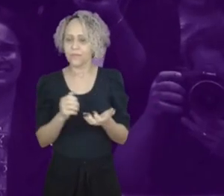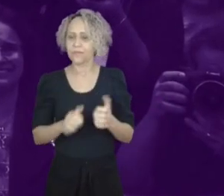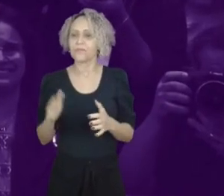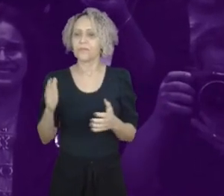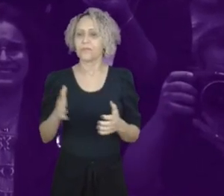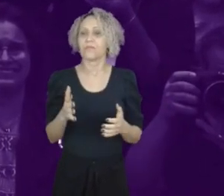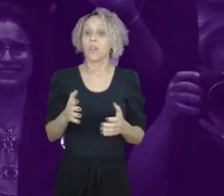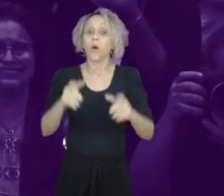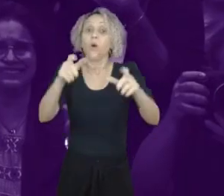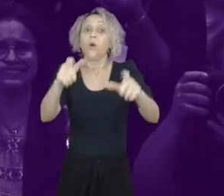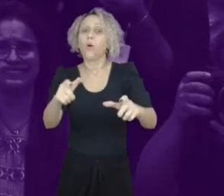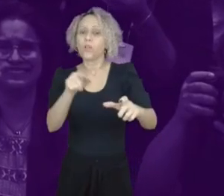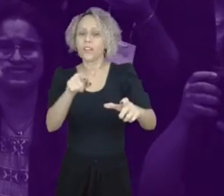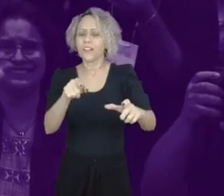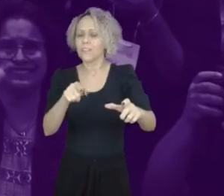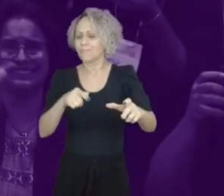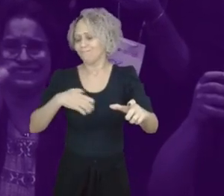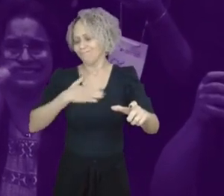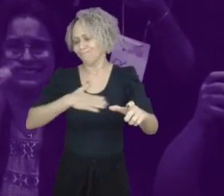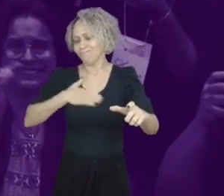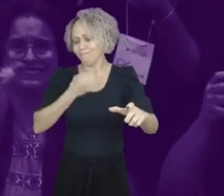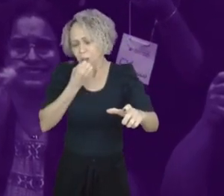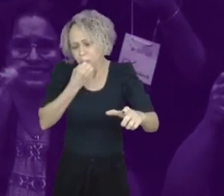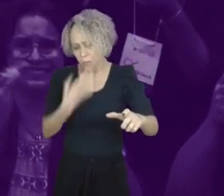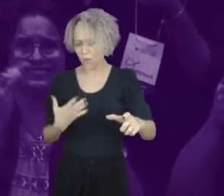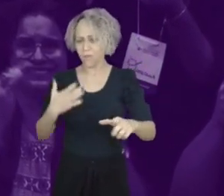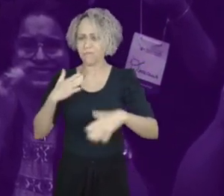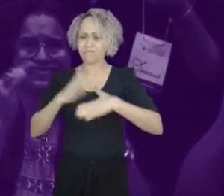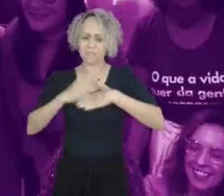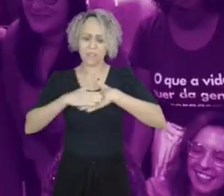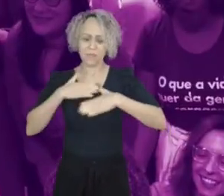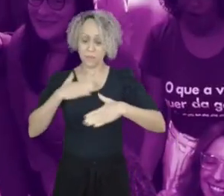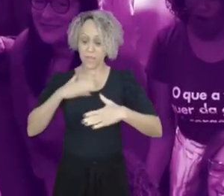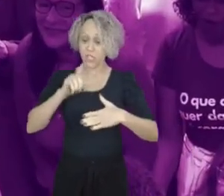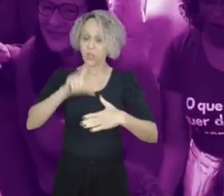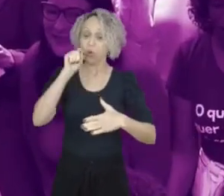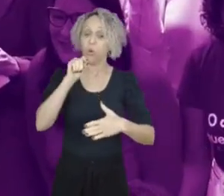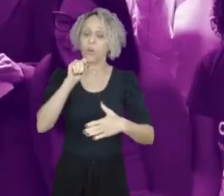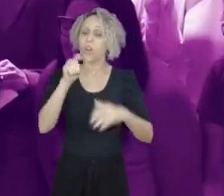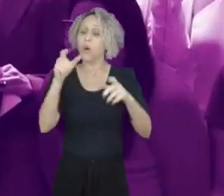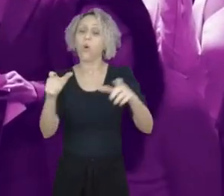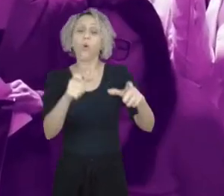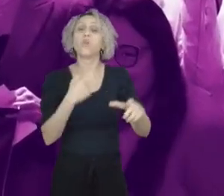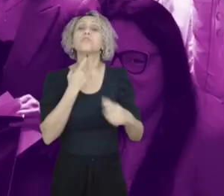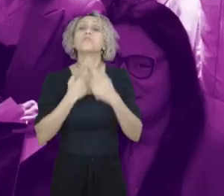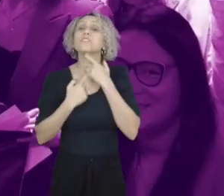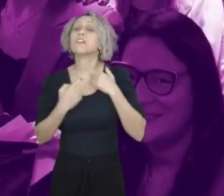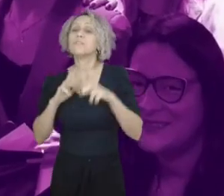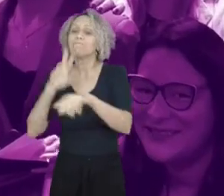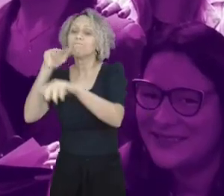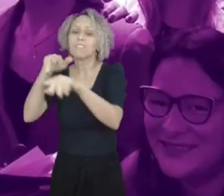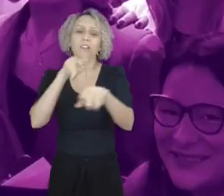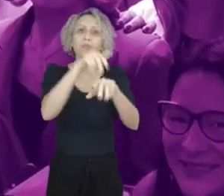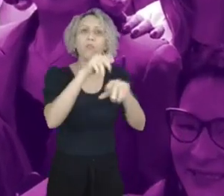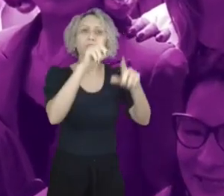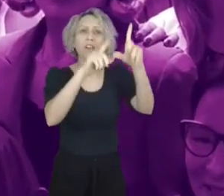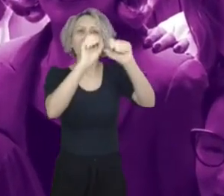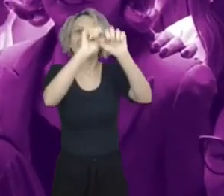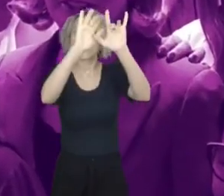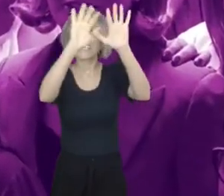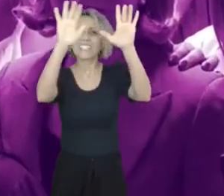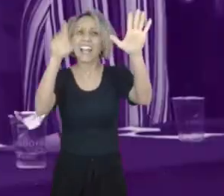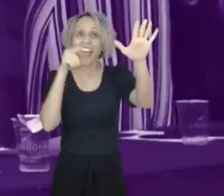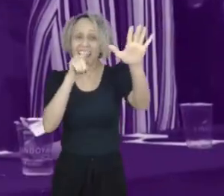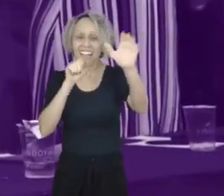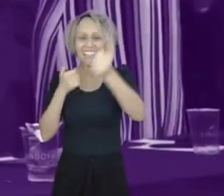O lugar que é bom pra mim é onde eu quiser estar. A estrela ainda brilha, ela é quem